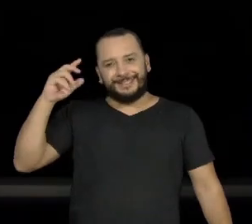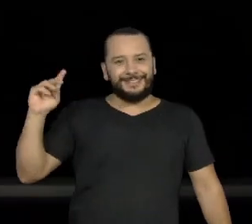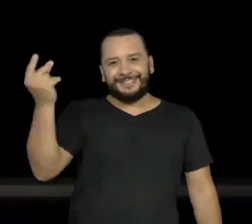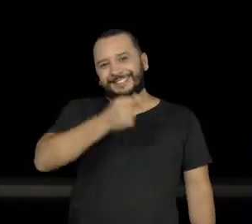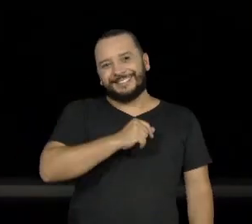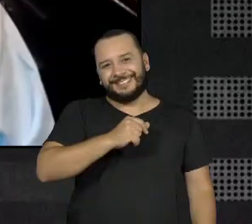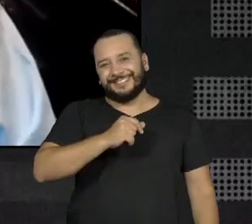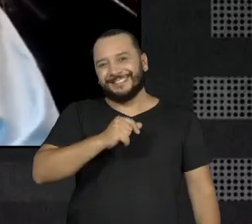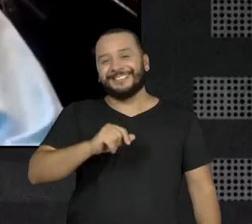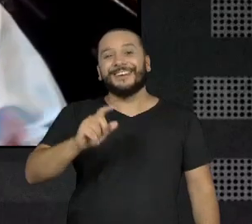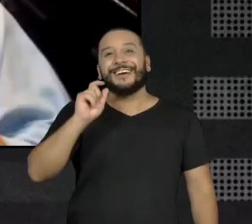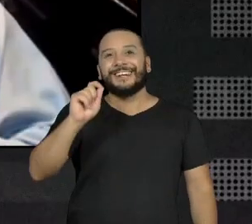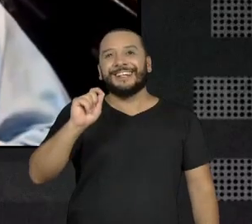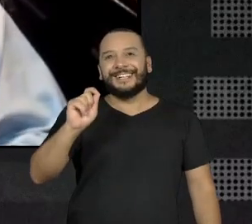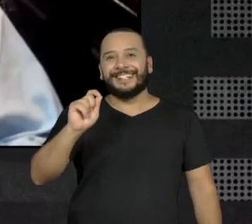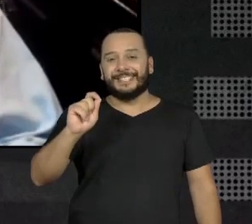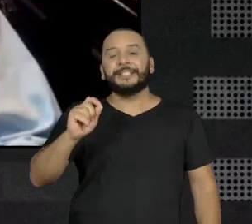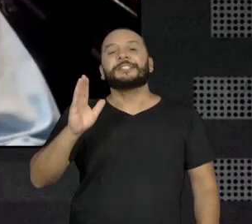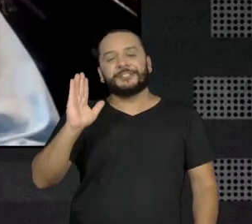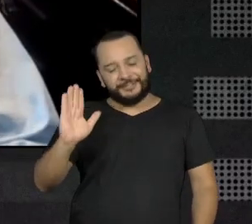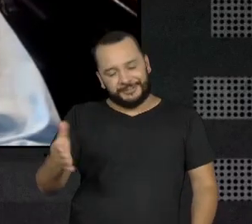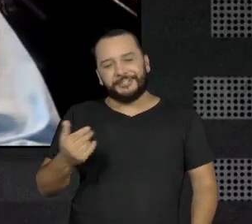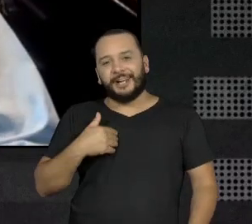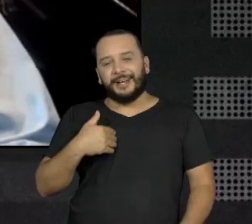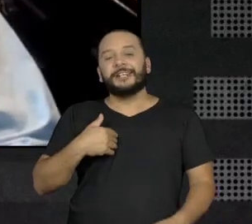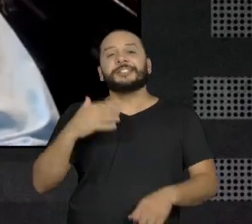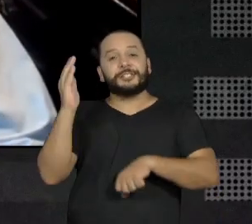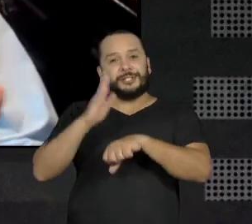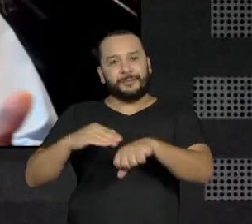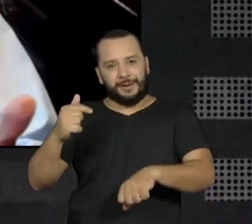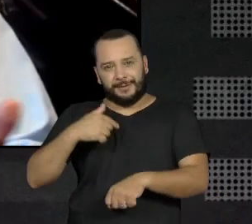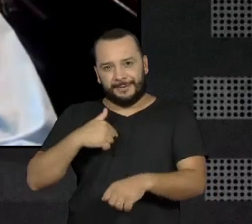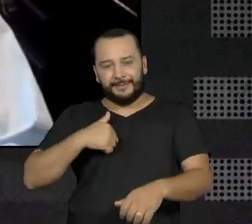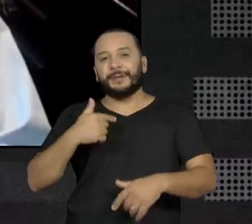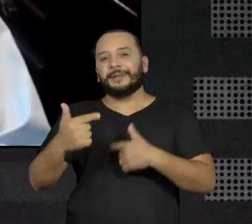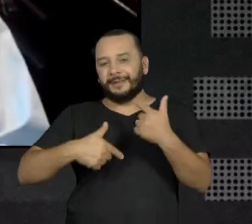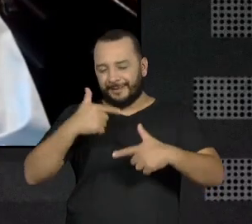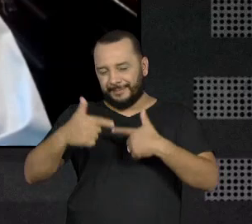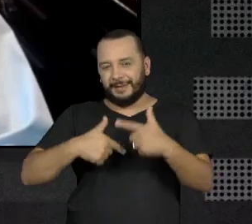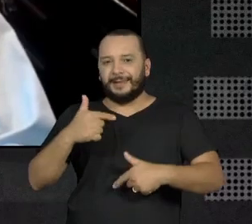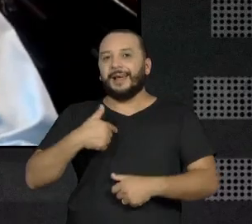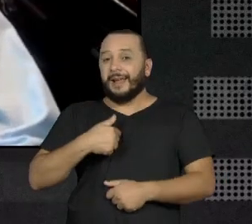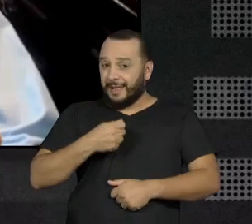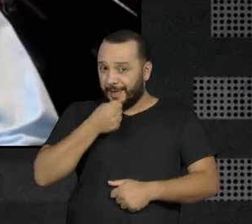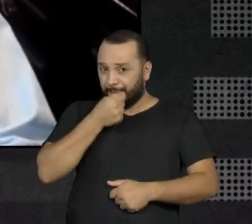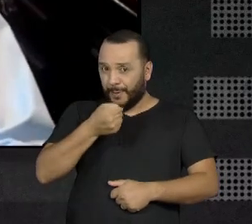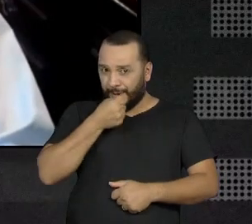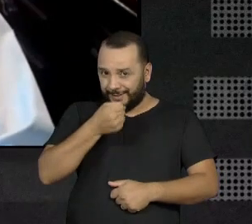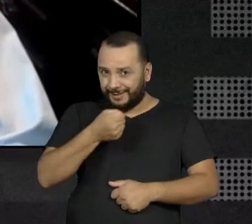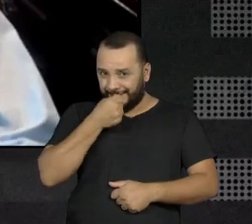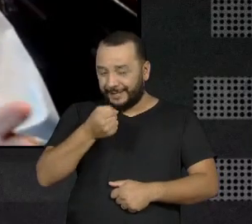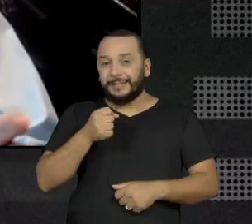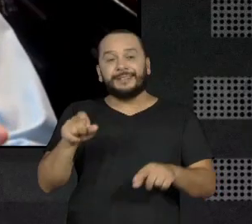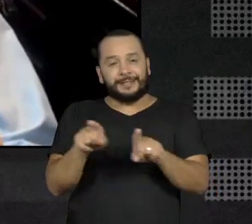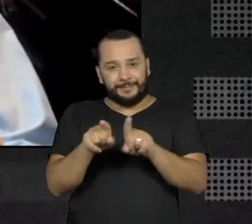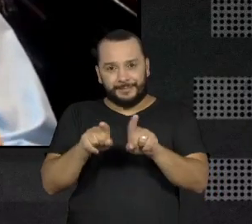Velho Cartacho. Me contrataram como repórter, perguntei se eles iam publicar. Vamos publicar sim. Vocês vão